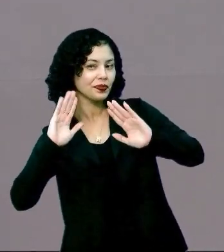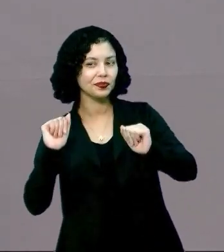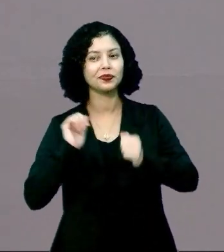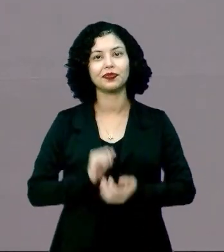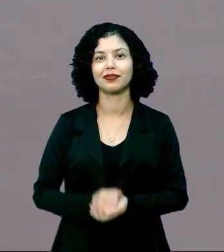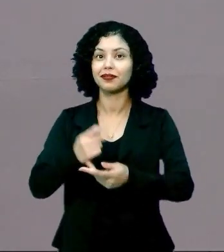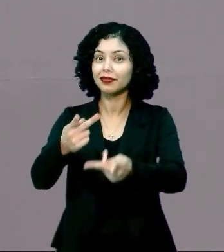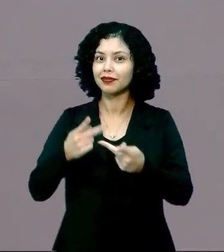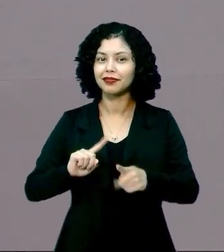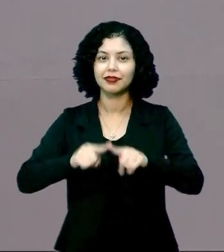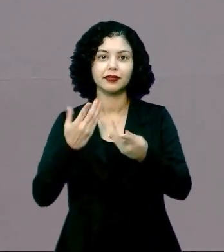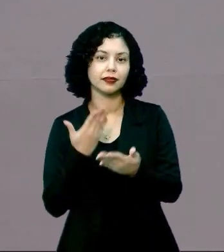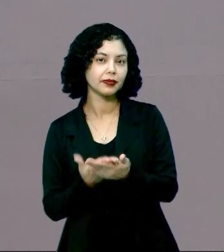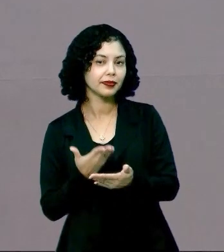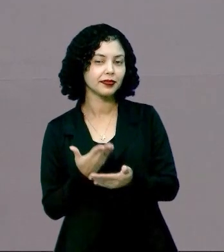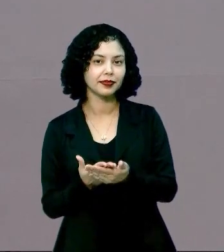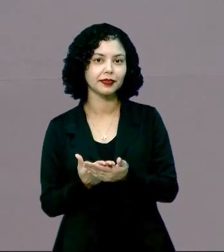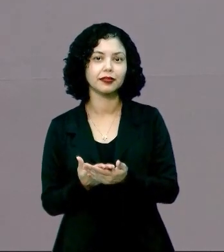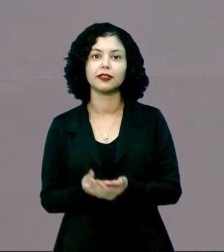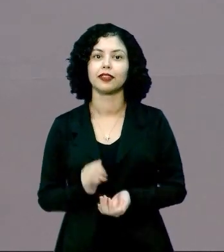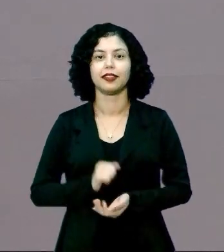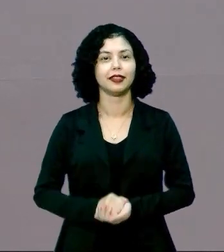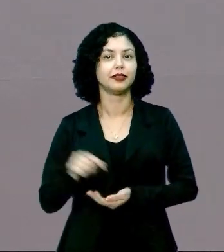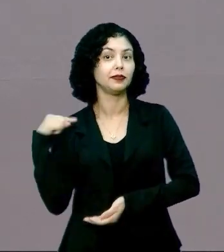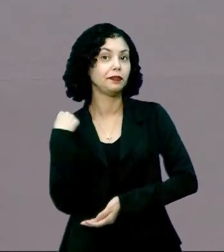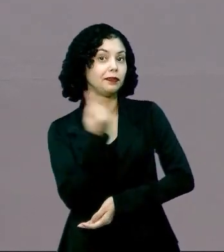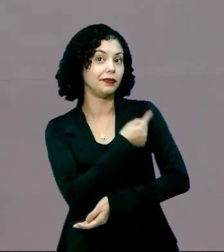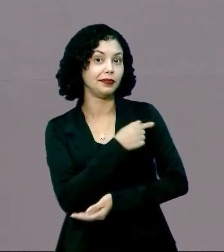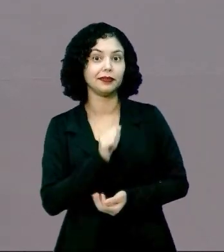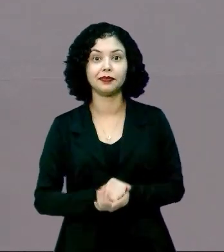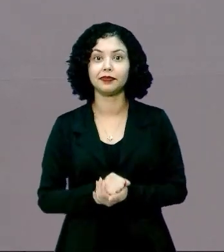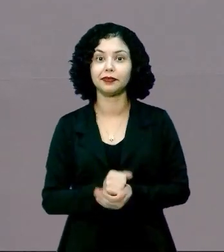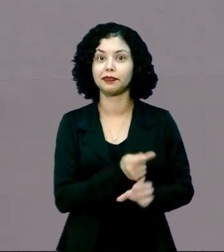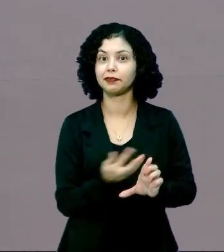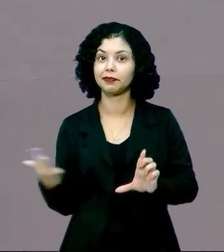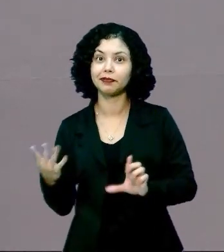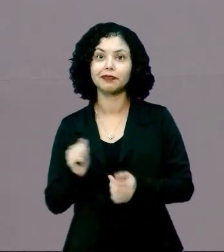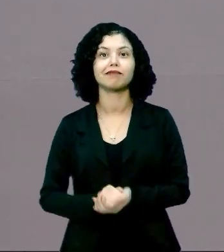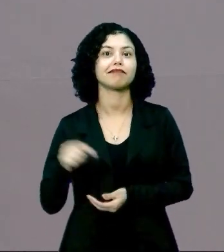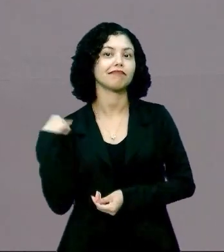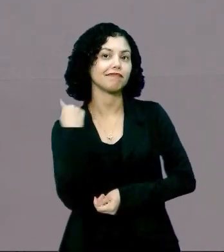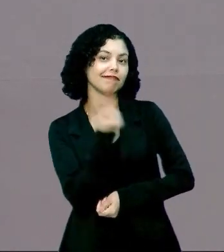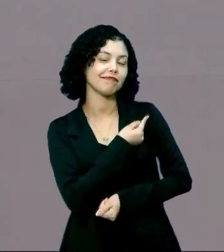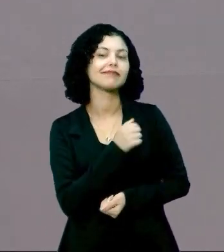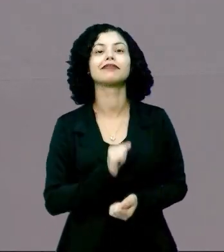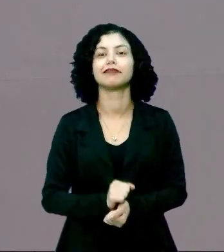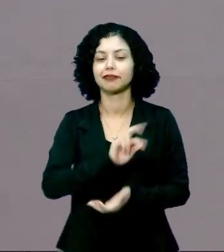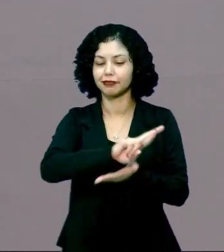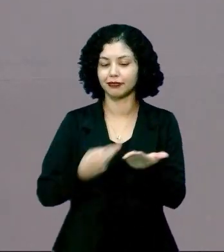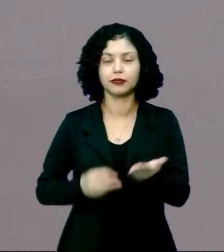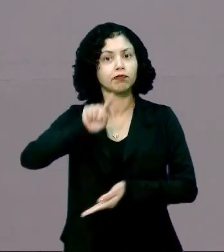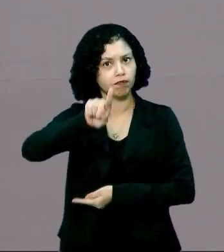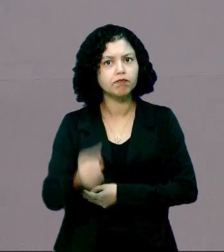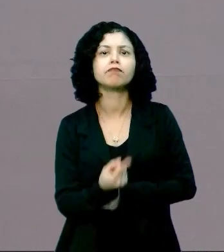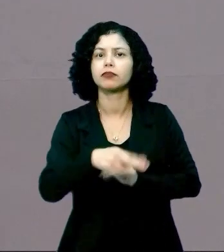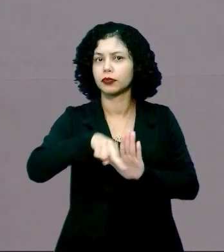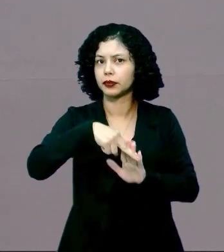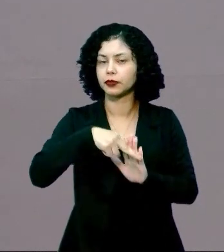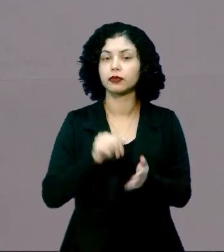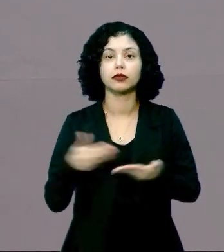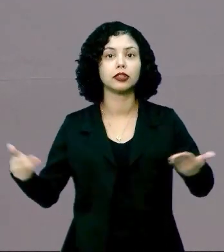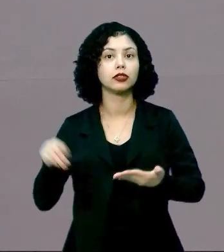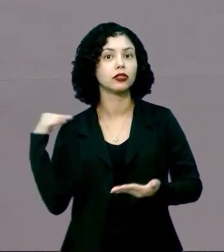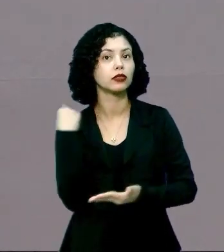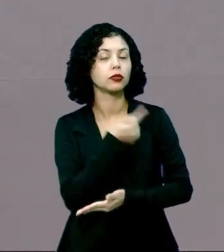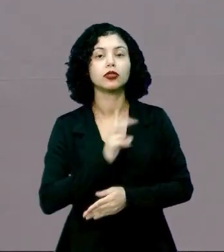Olá, sejam bem-vindos a mais um episódio da nossa série Redação do Enem Nota 1000. Na aula de hoje nós